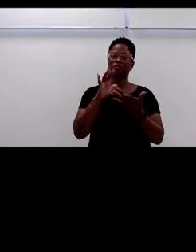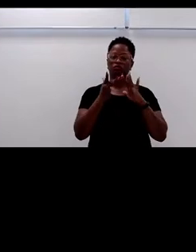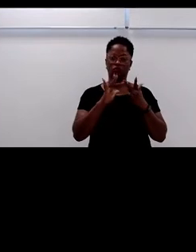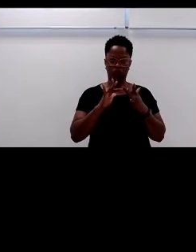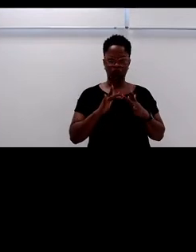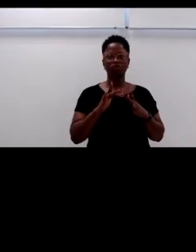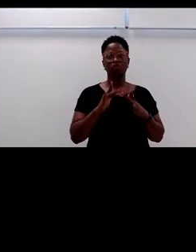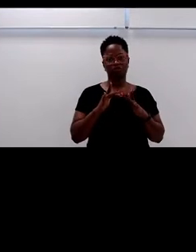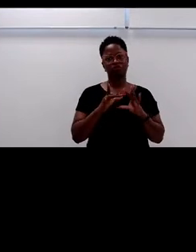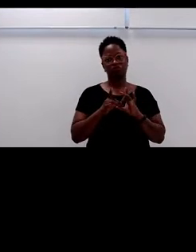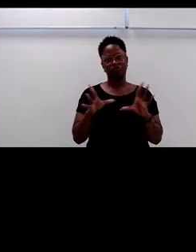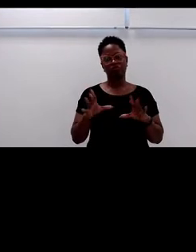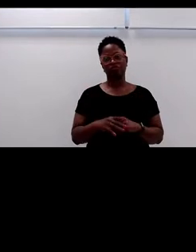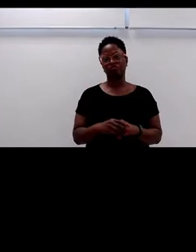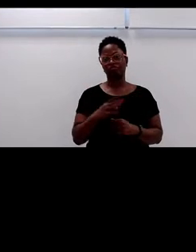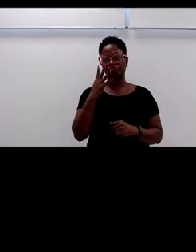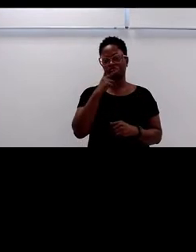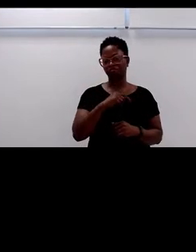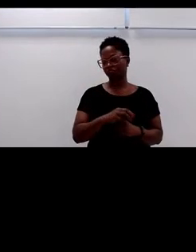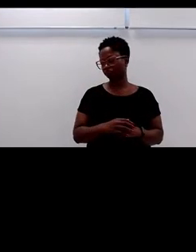lindo.